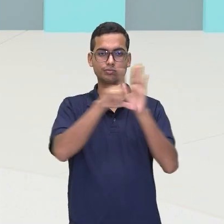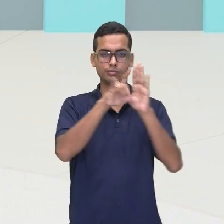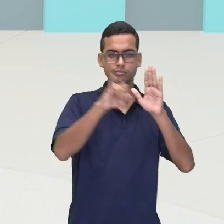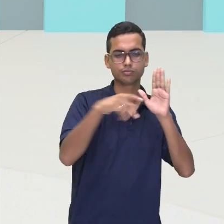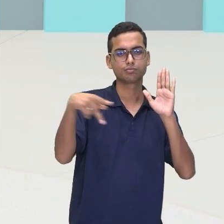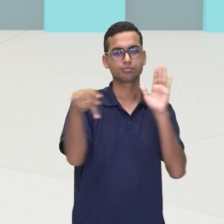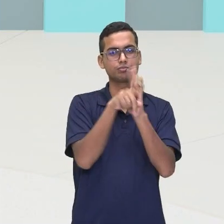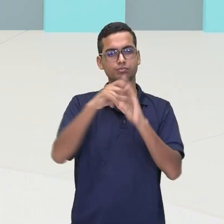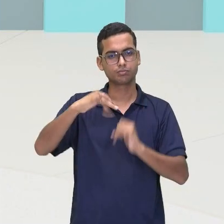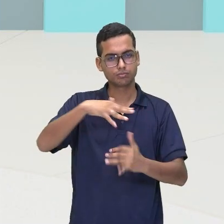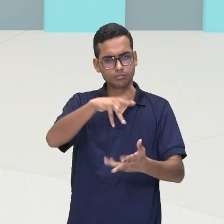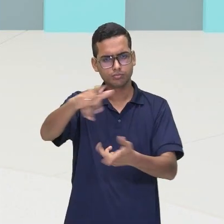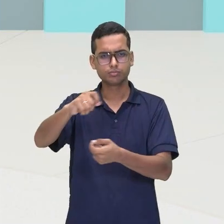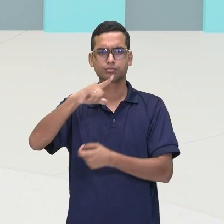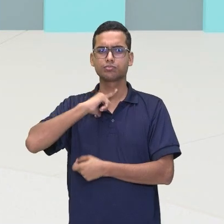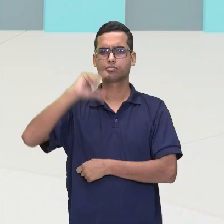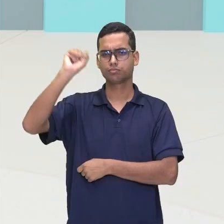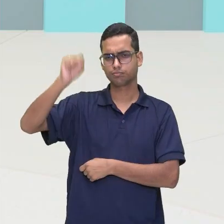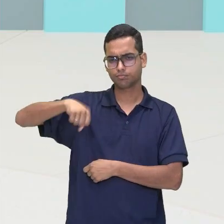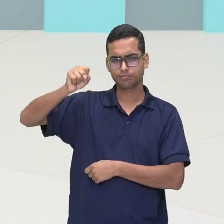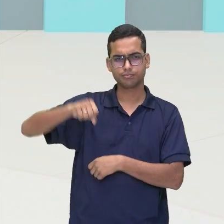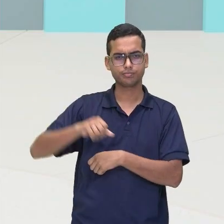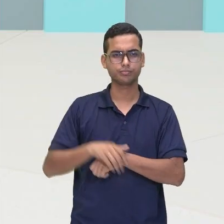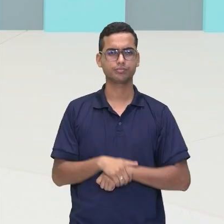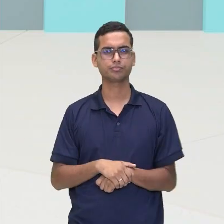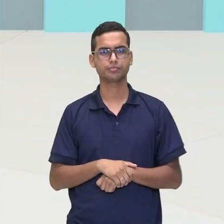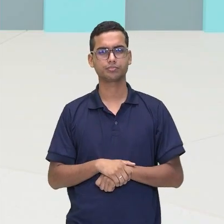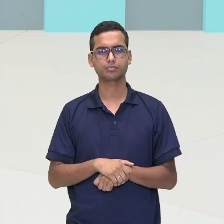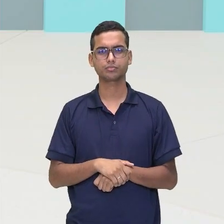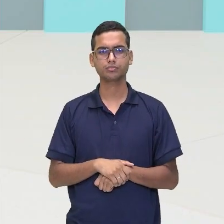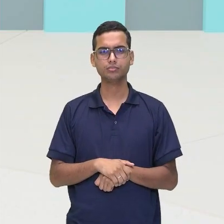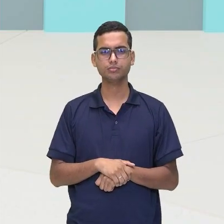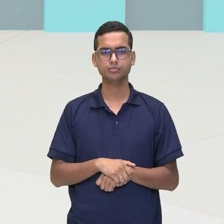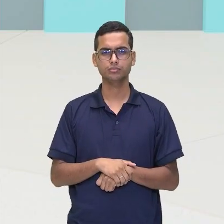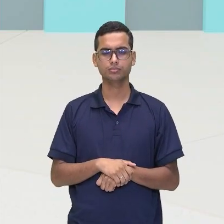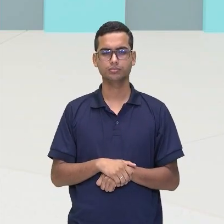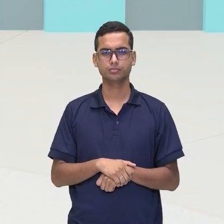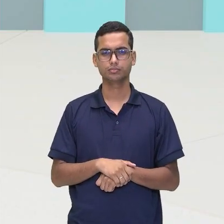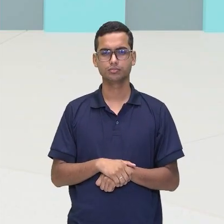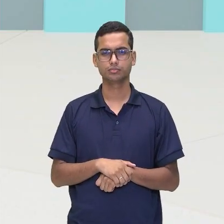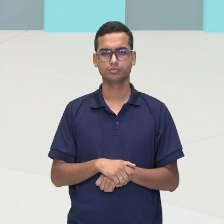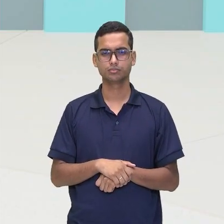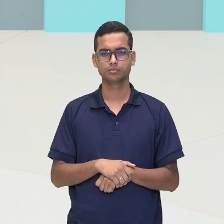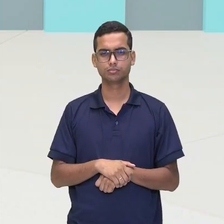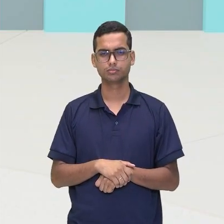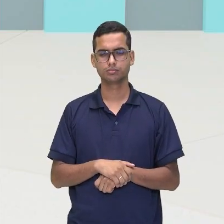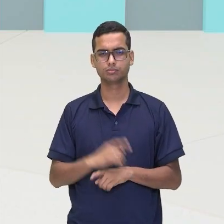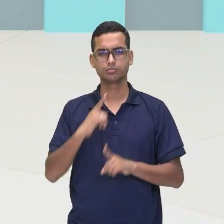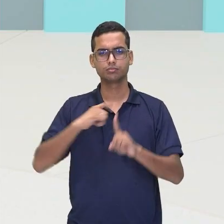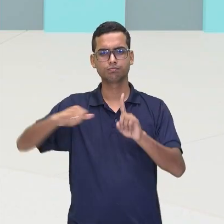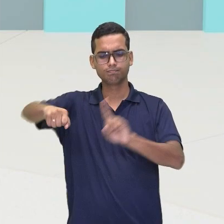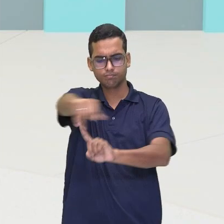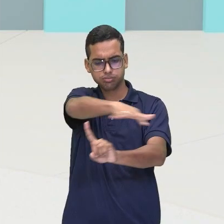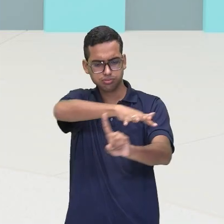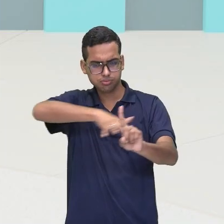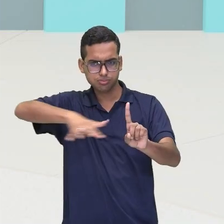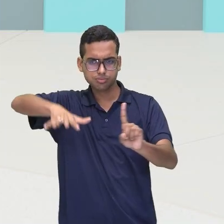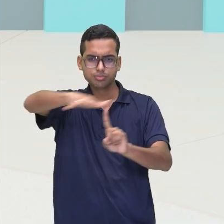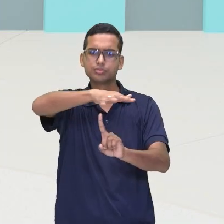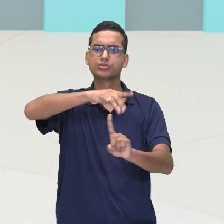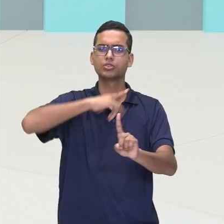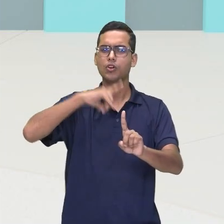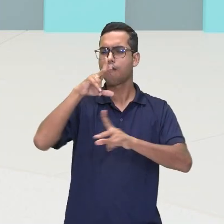não, mas conseguimos perceber um campo de força, uma ressonância que